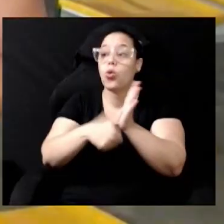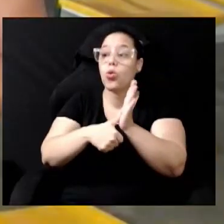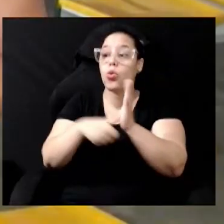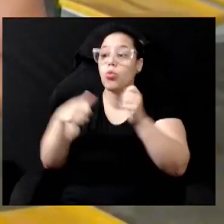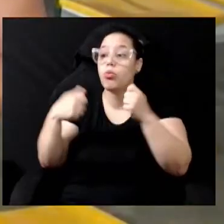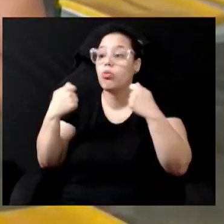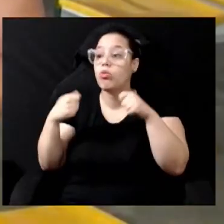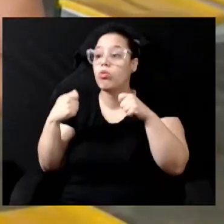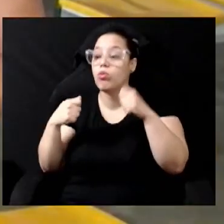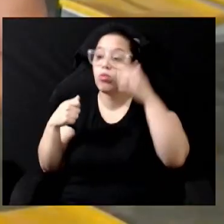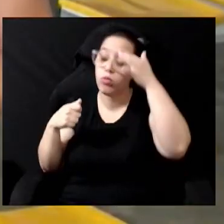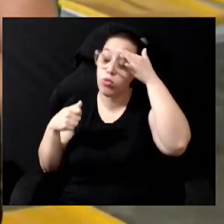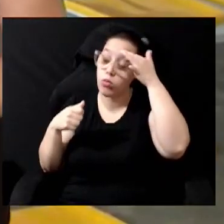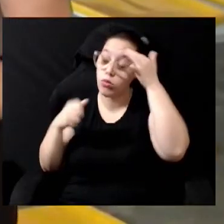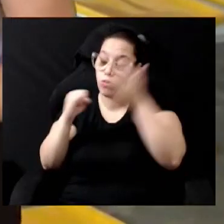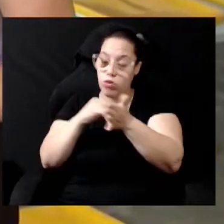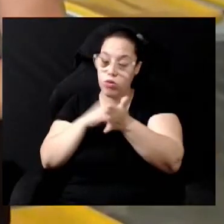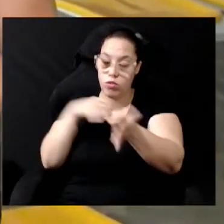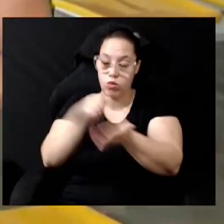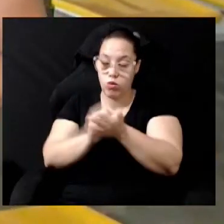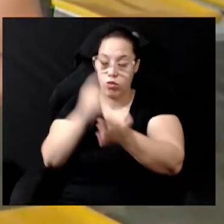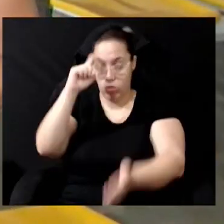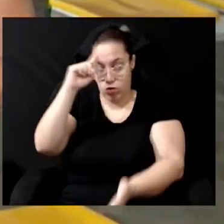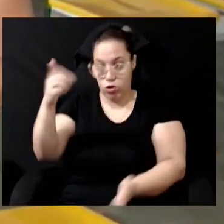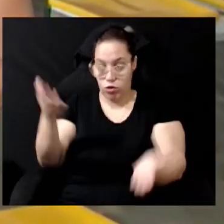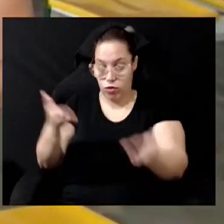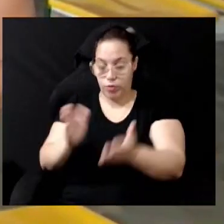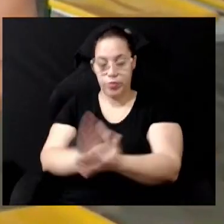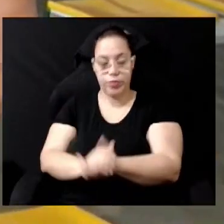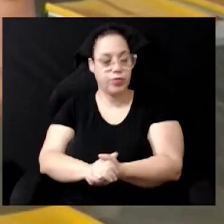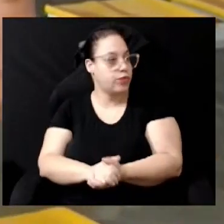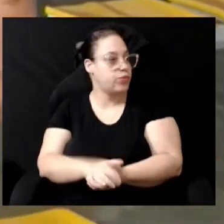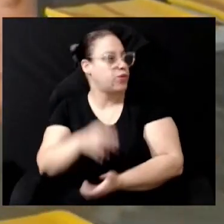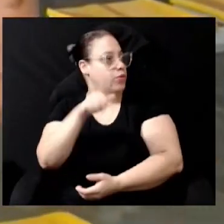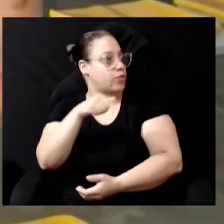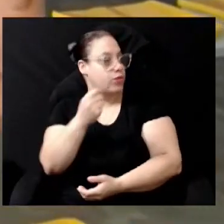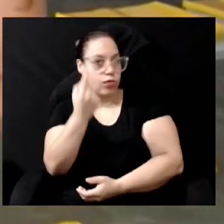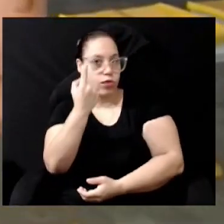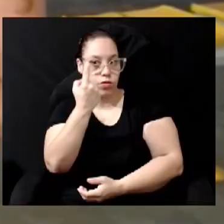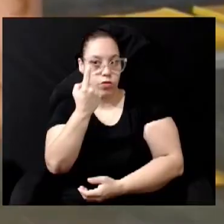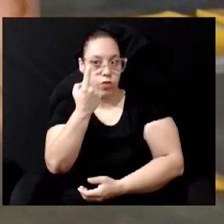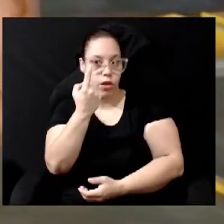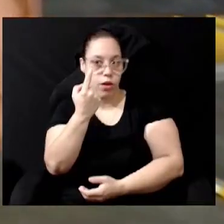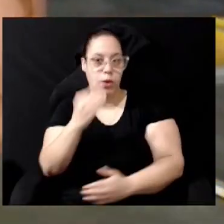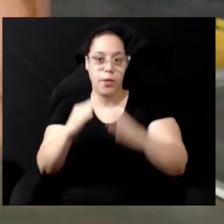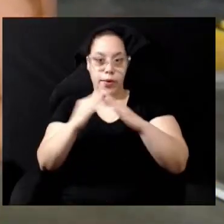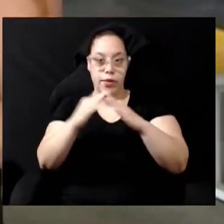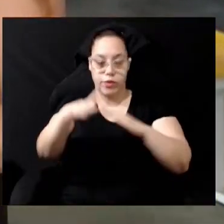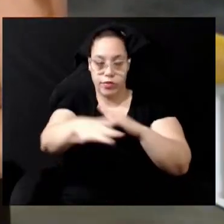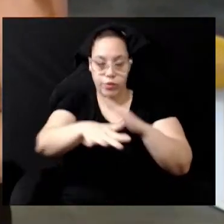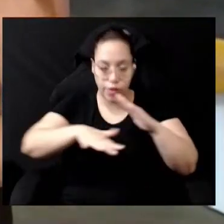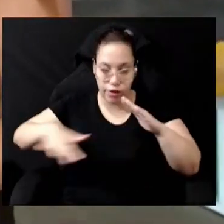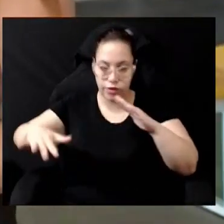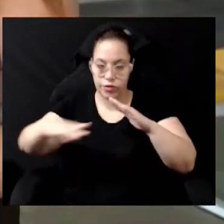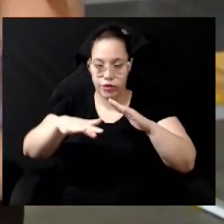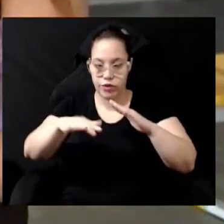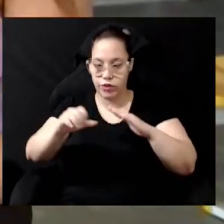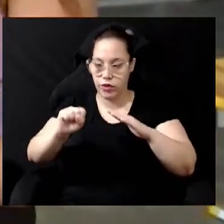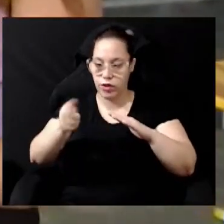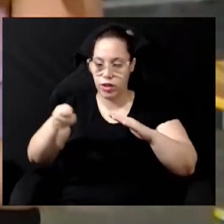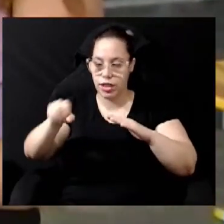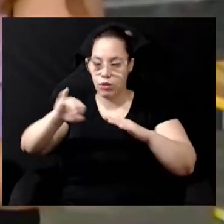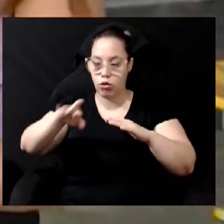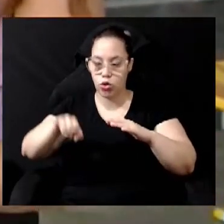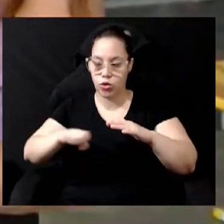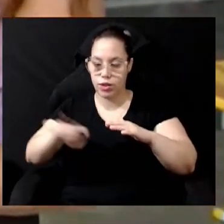fazer a inscrição na data de hoje? Isso. Primeiramente tem que ser morador aqui da região do São José,